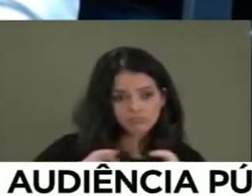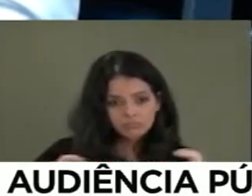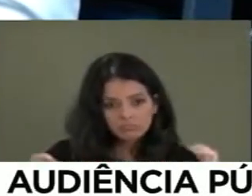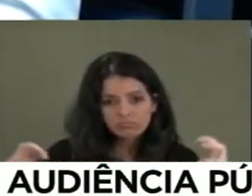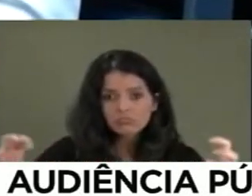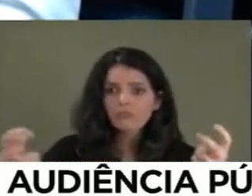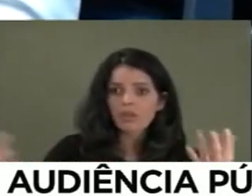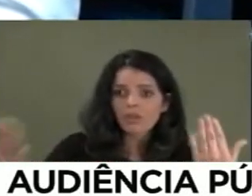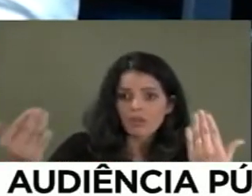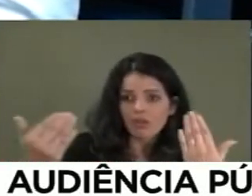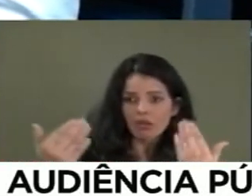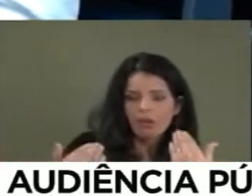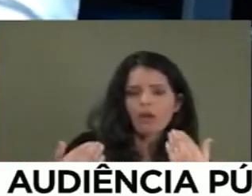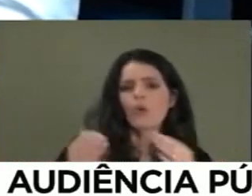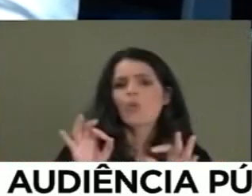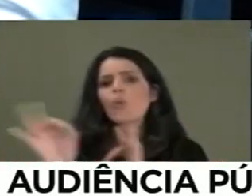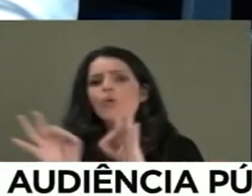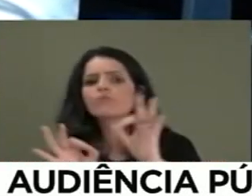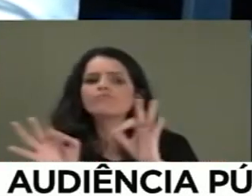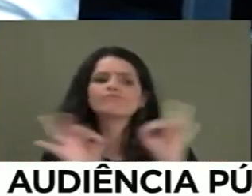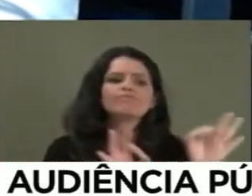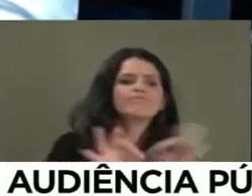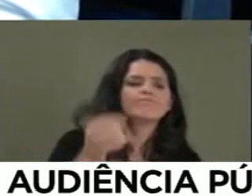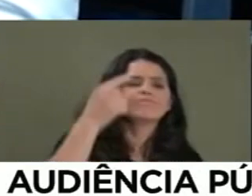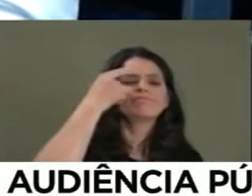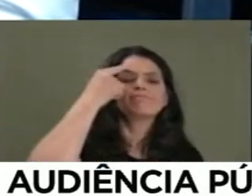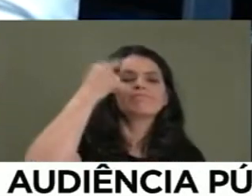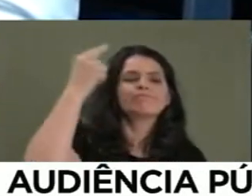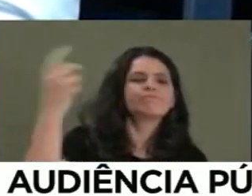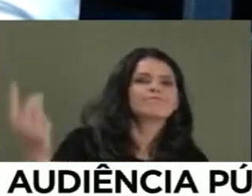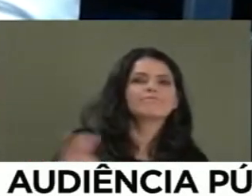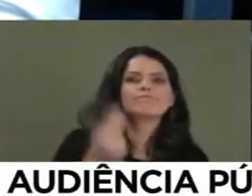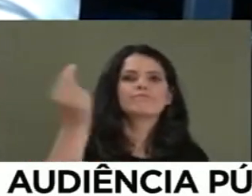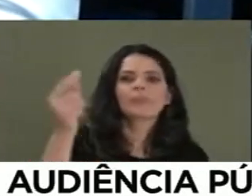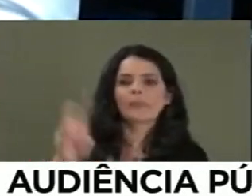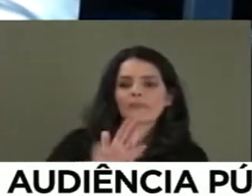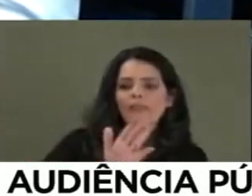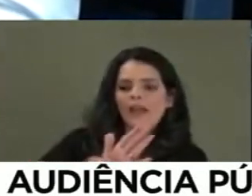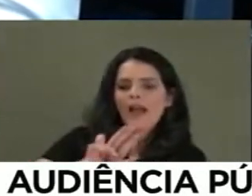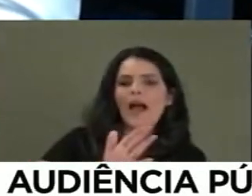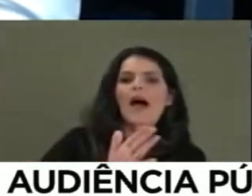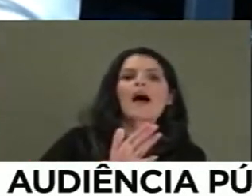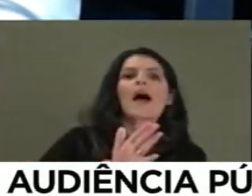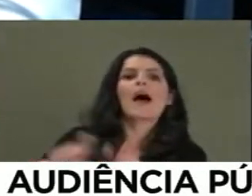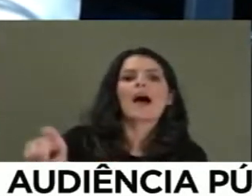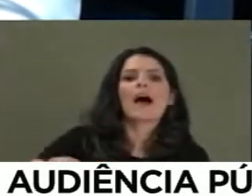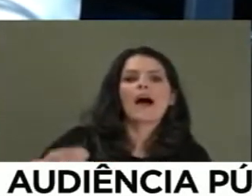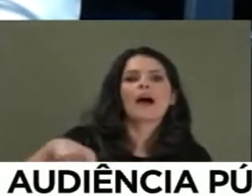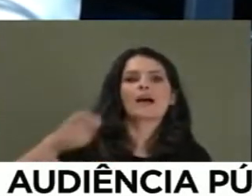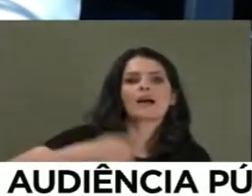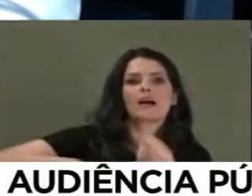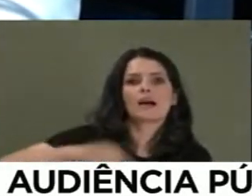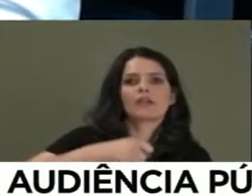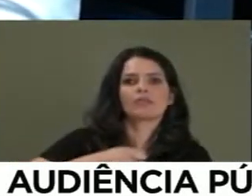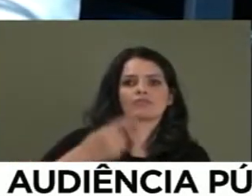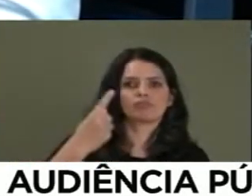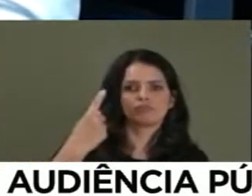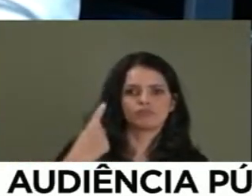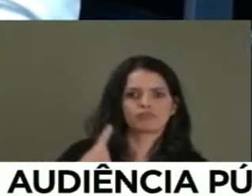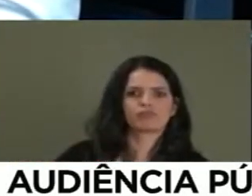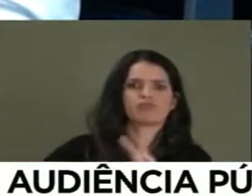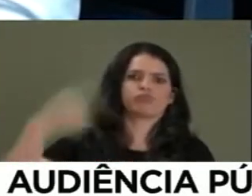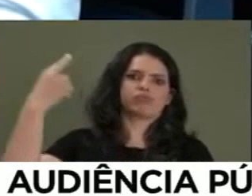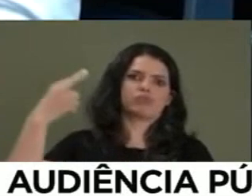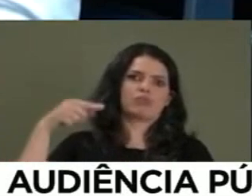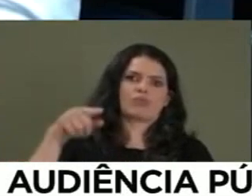eles numa ideia única de fazer o agro brasileiro vencer o atraso e se transformar